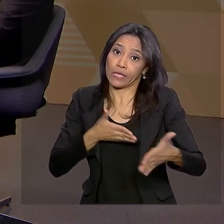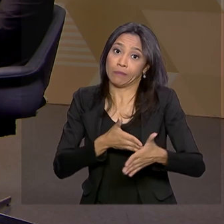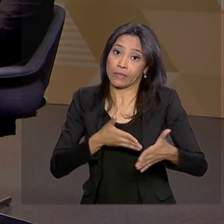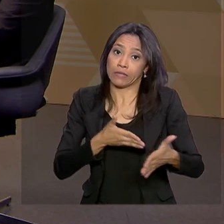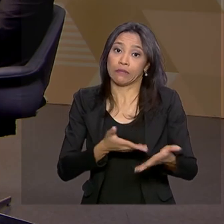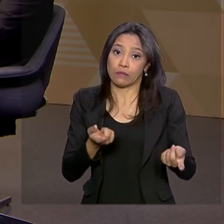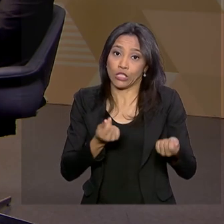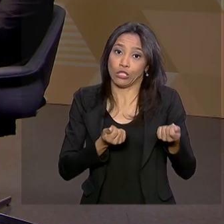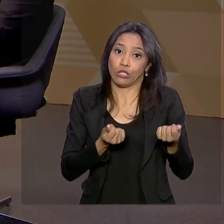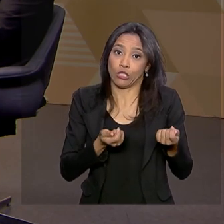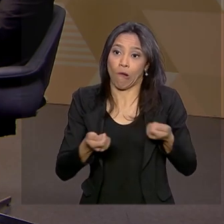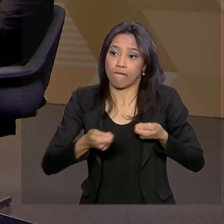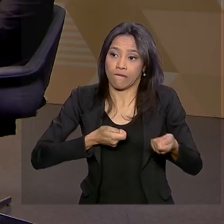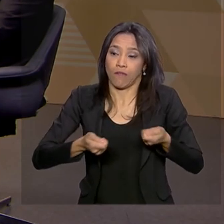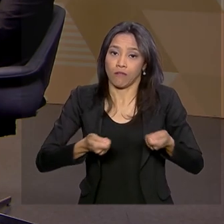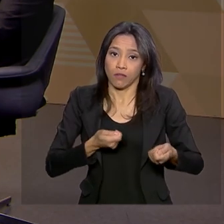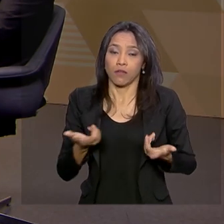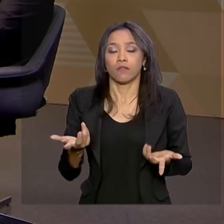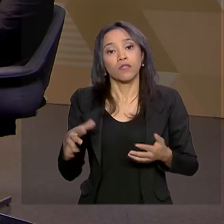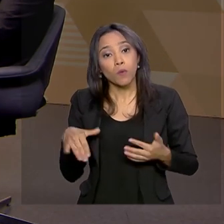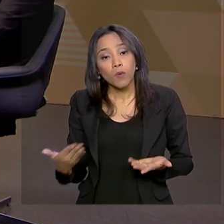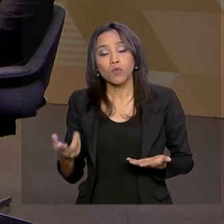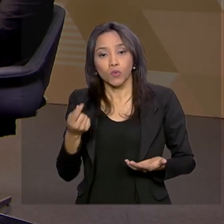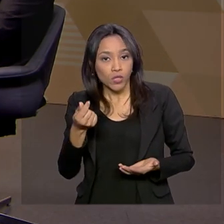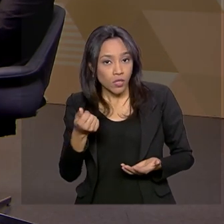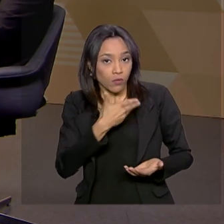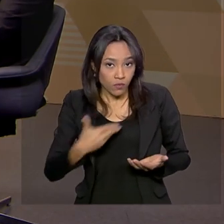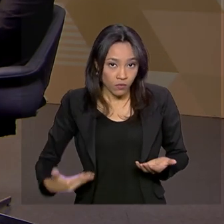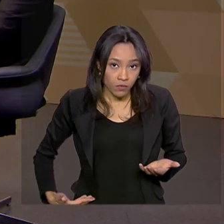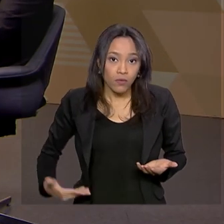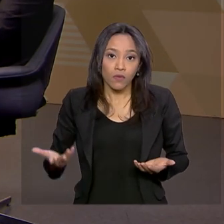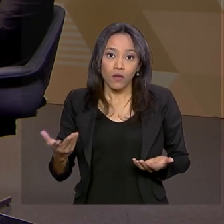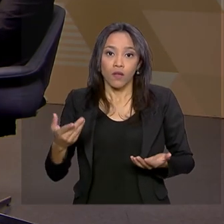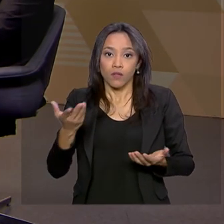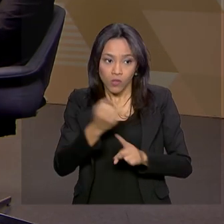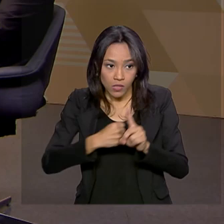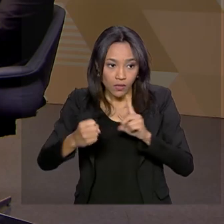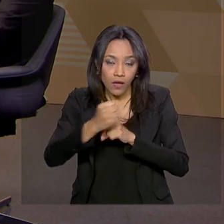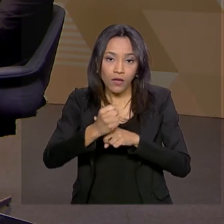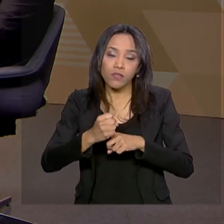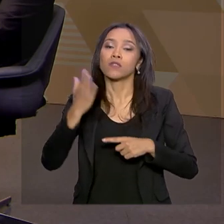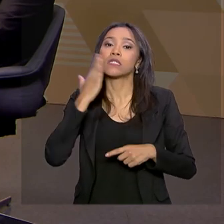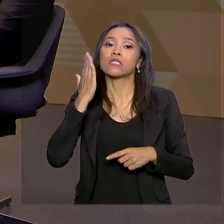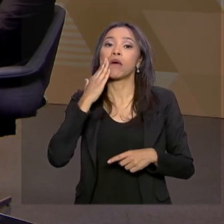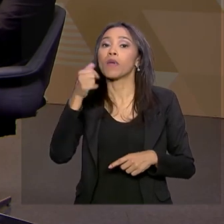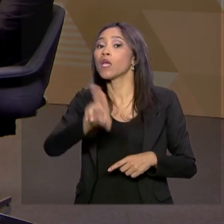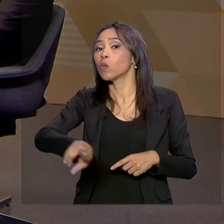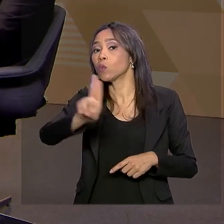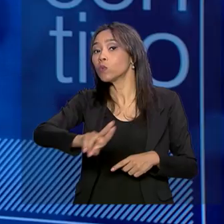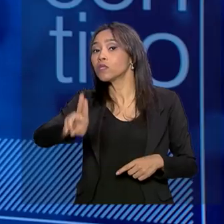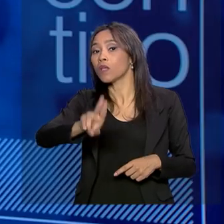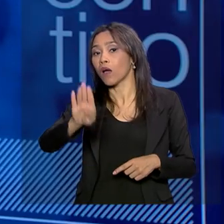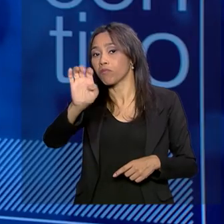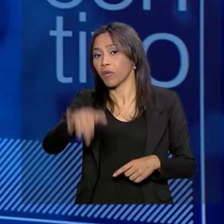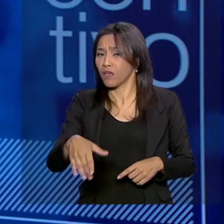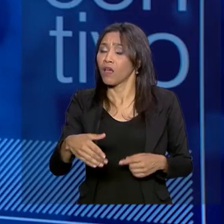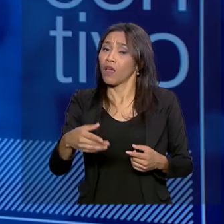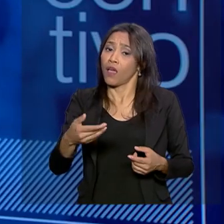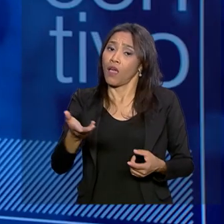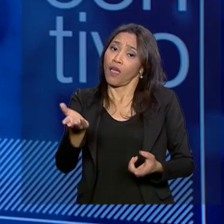nós vivemos. Então, como o recurso é público, nós temos que procurar utilizá-lo da melhor... É público e é pouco. E temos